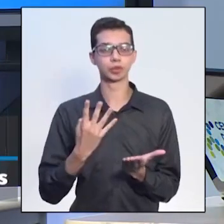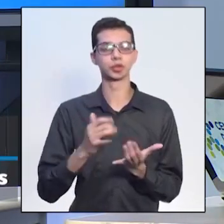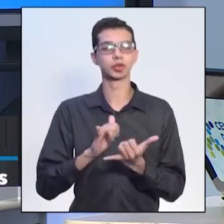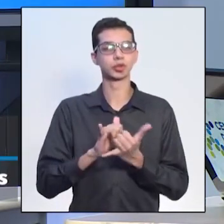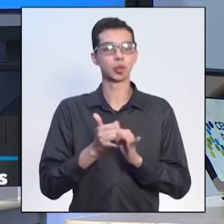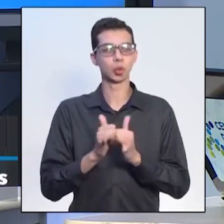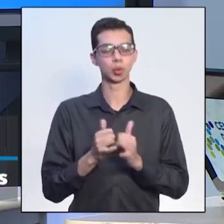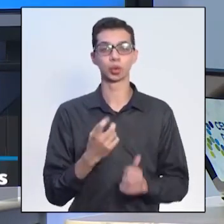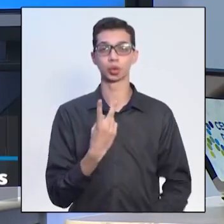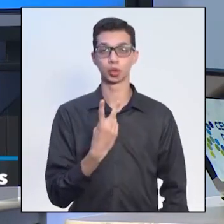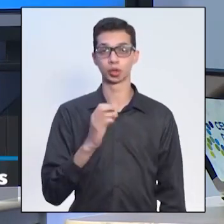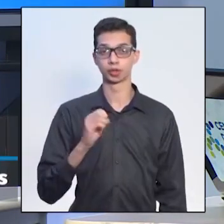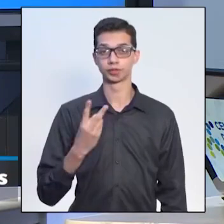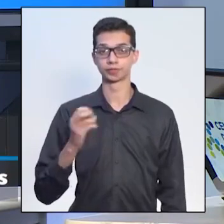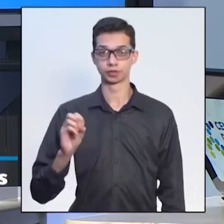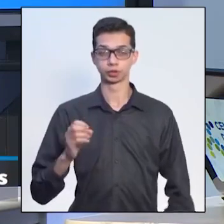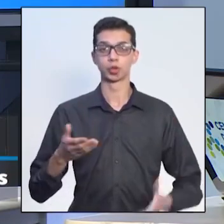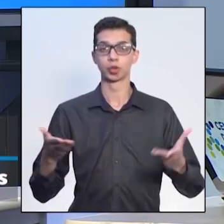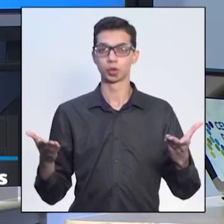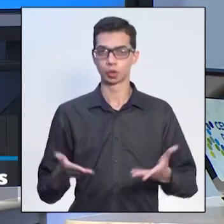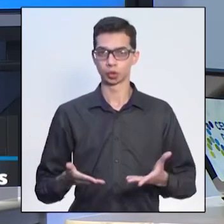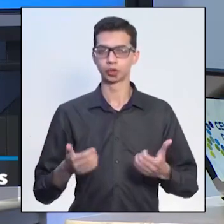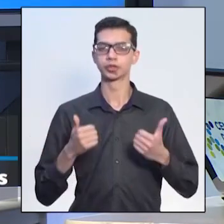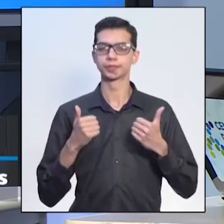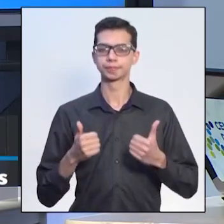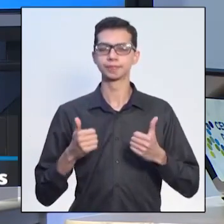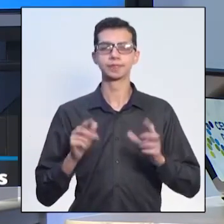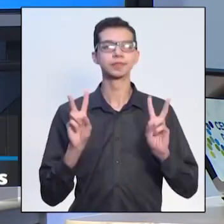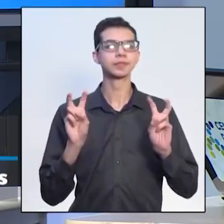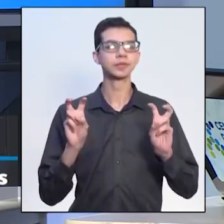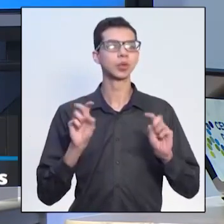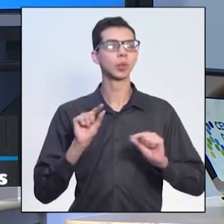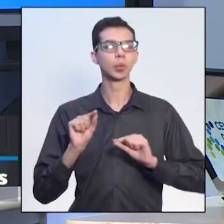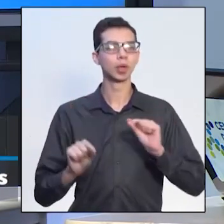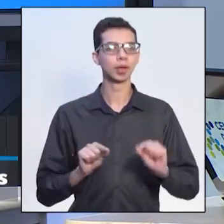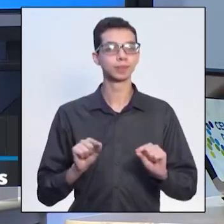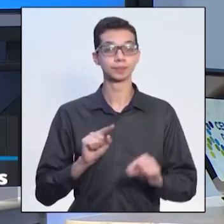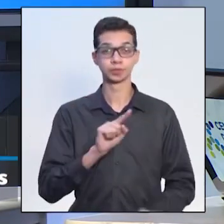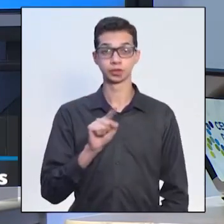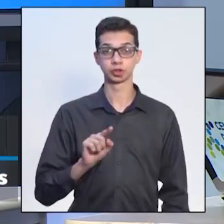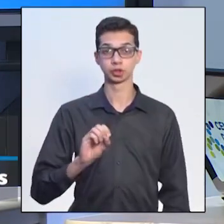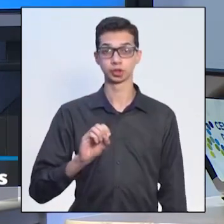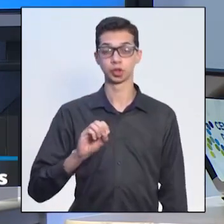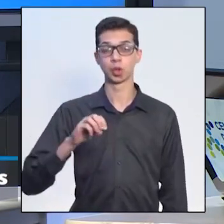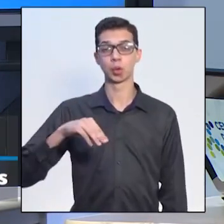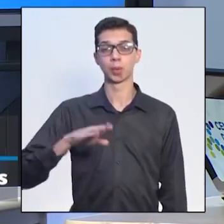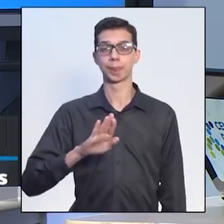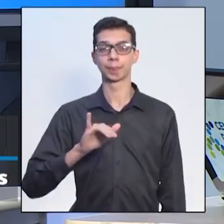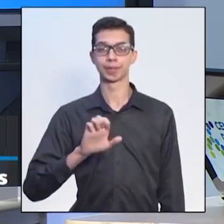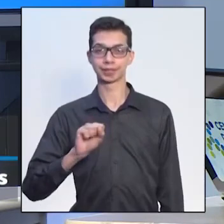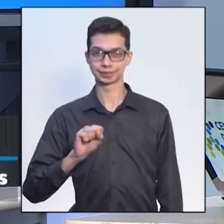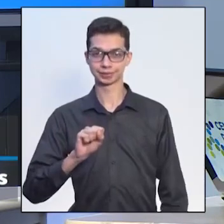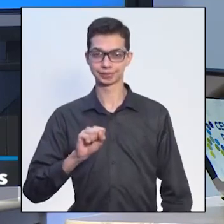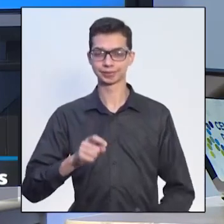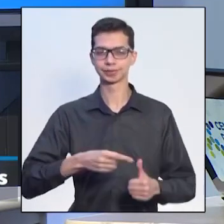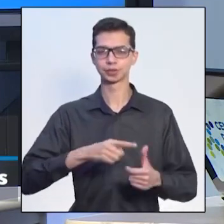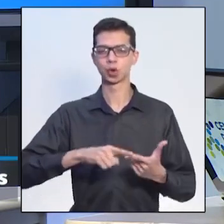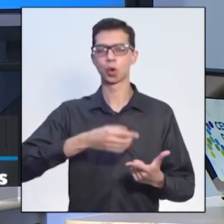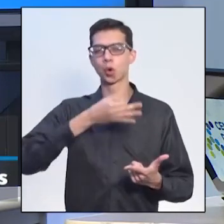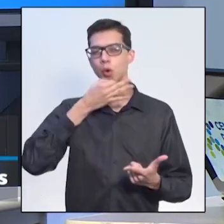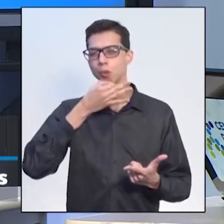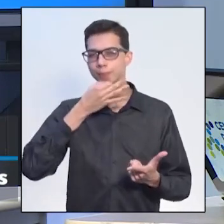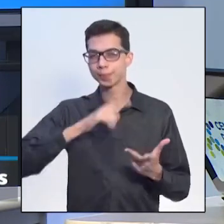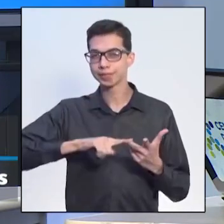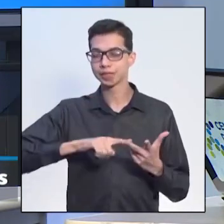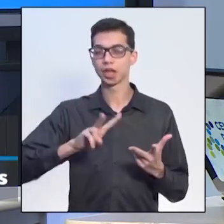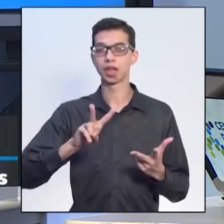de 2020, o tema da aula, zumbis, opiniões e vlogs. Esse é o tema da aula de